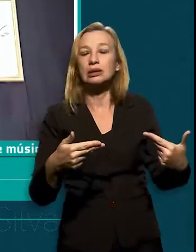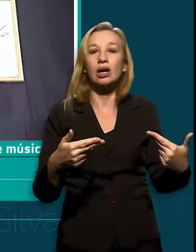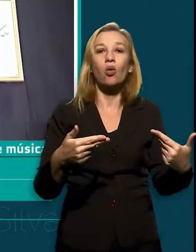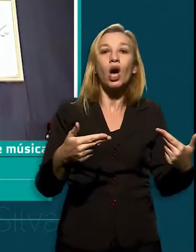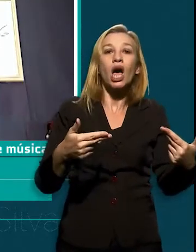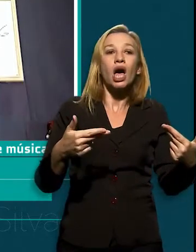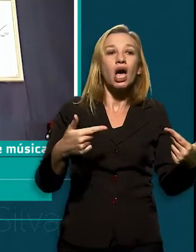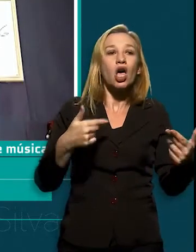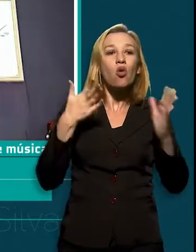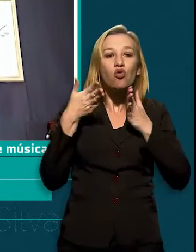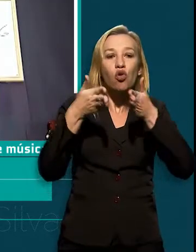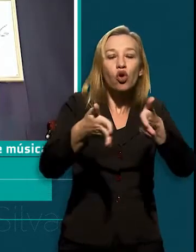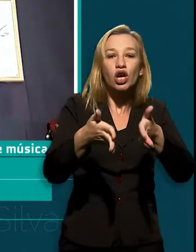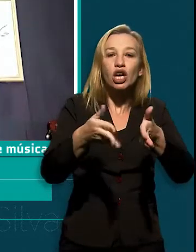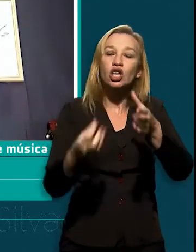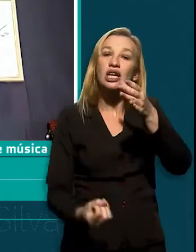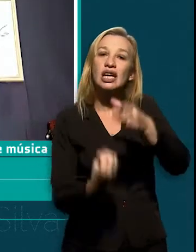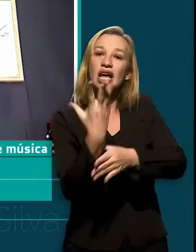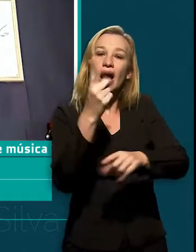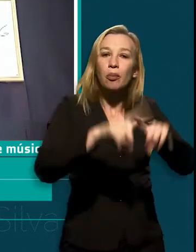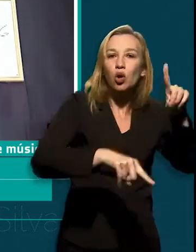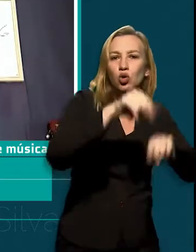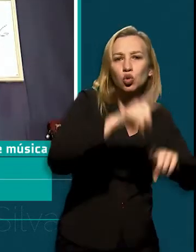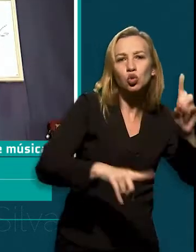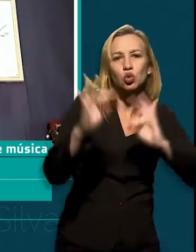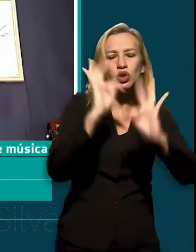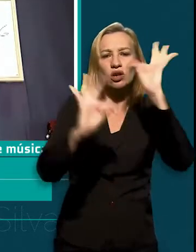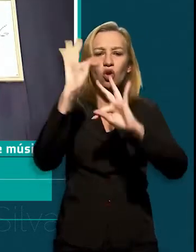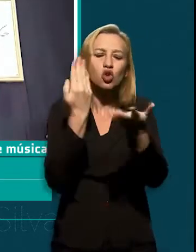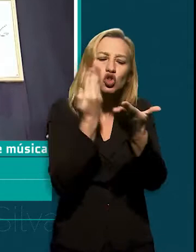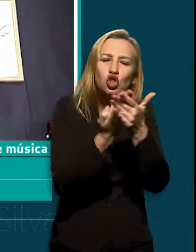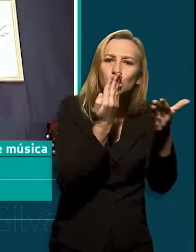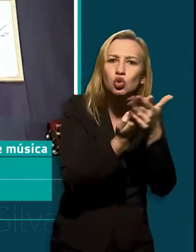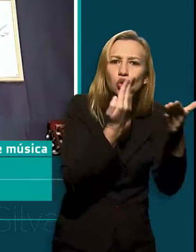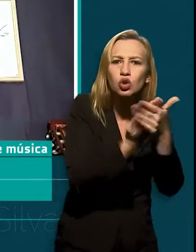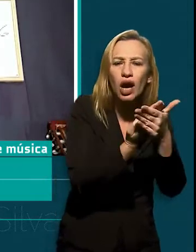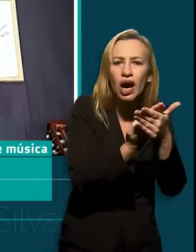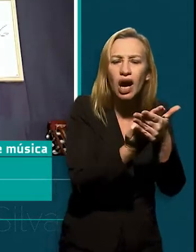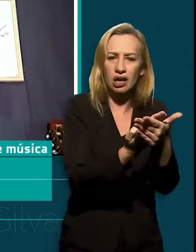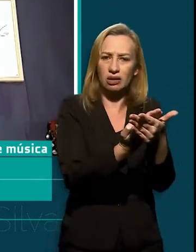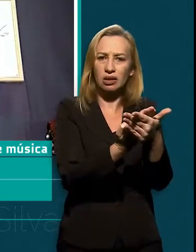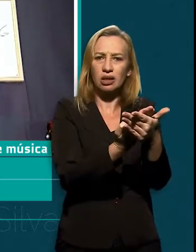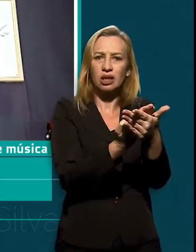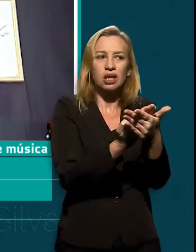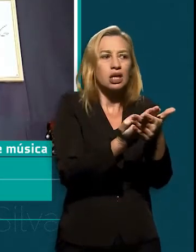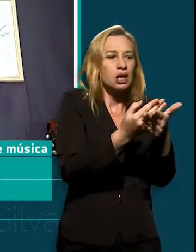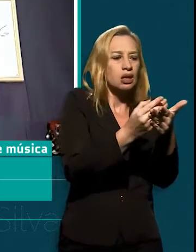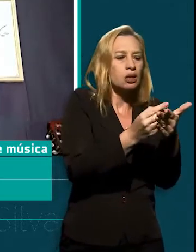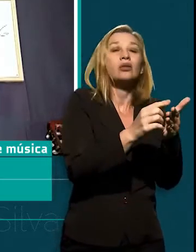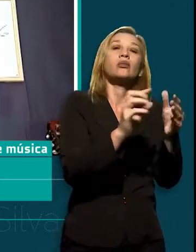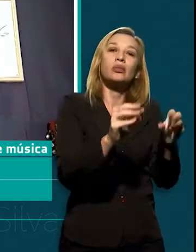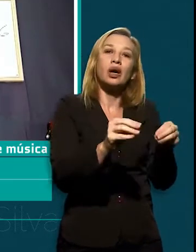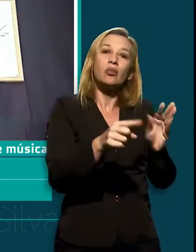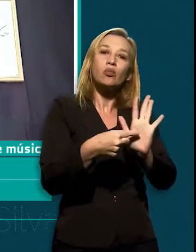coisas. Então, aí eu foquei em criar produtos tecnológicos e estudar freneticamente para trazer esse produto para